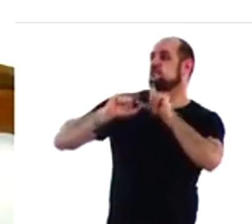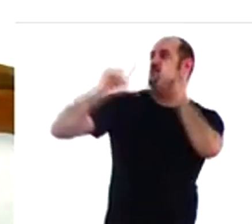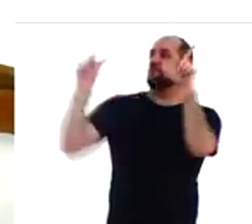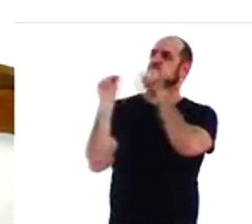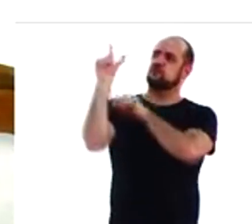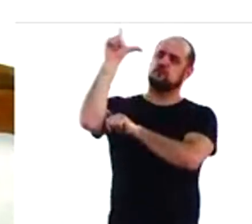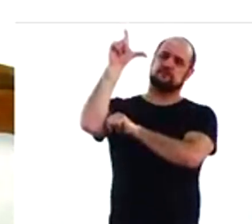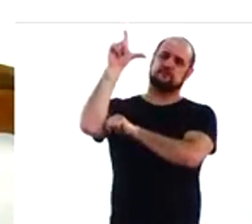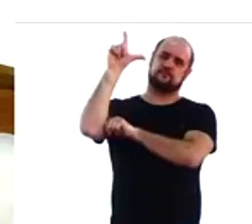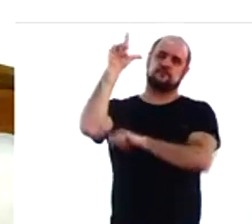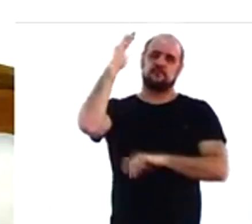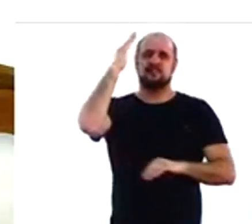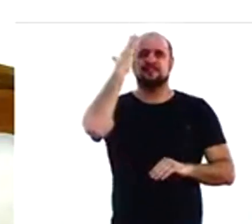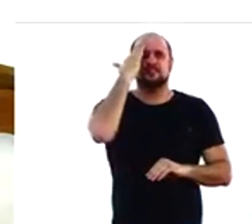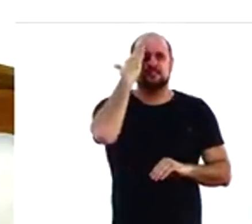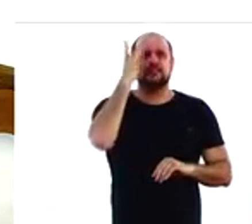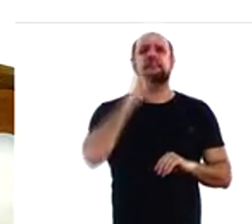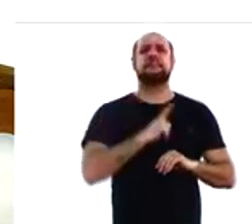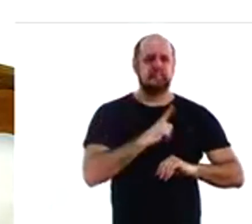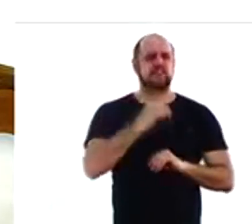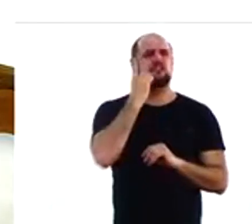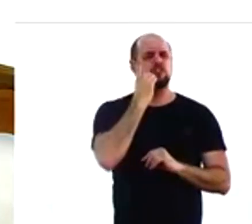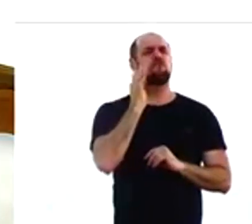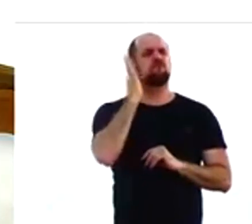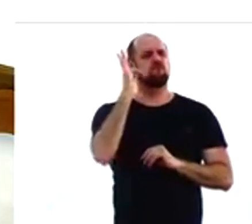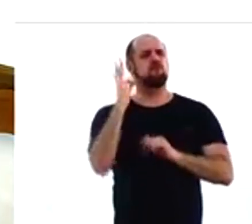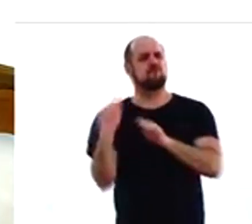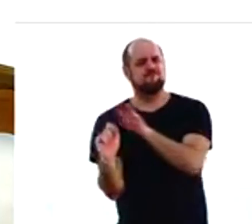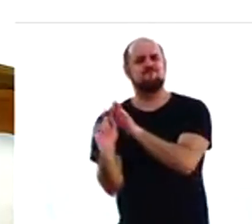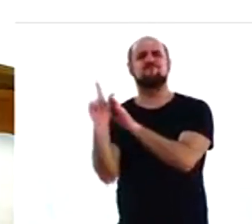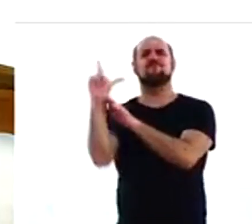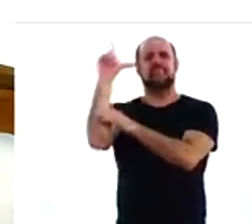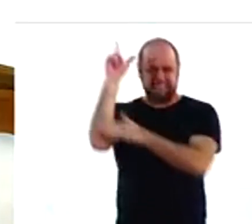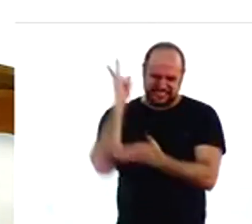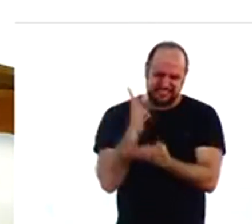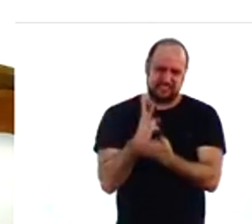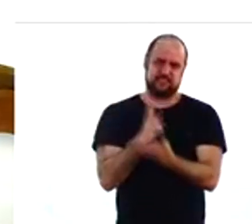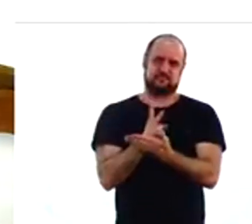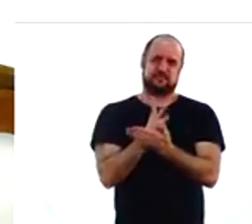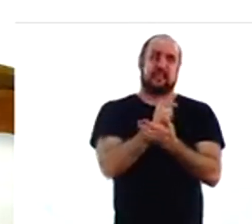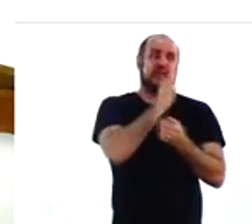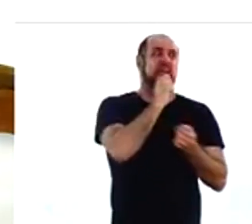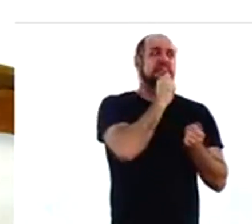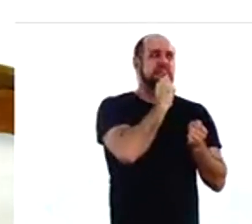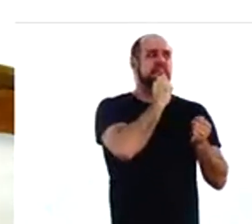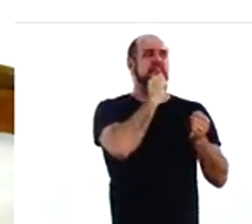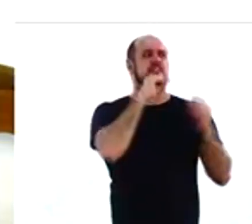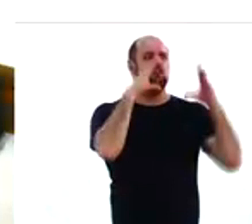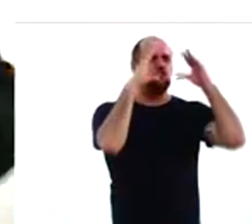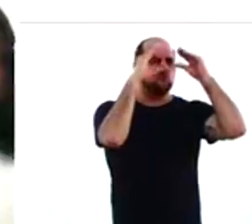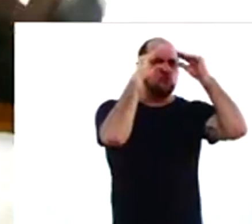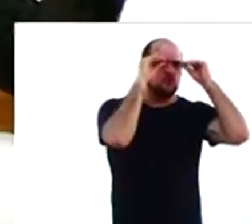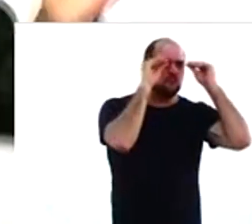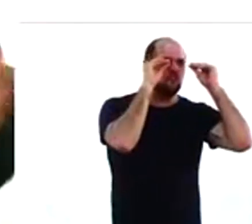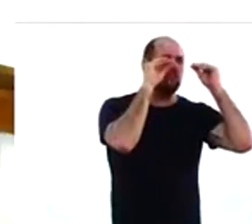Todos sabem que haverá um amanhecer, mesmo que a noite seja mais escura,